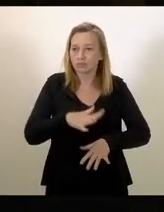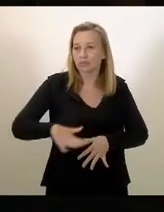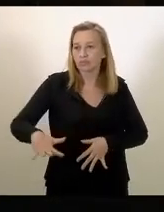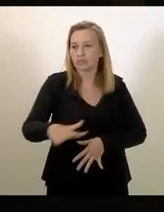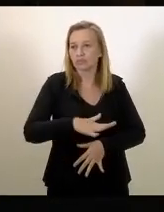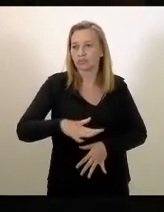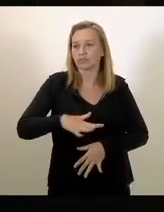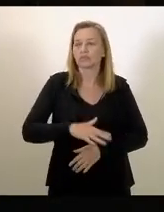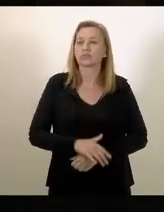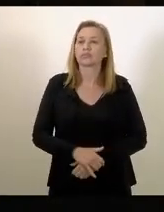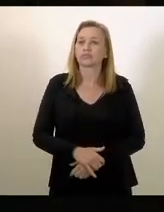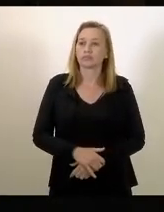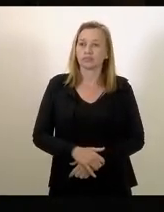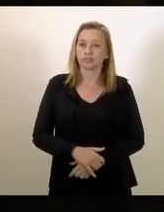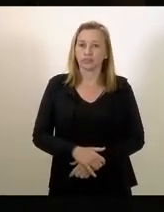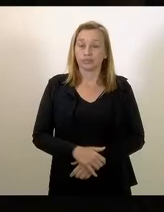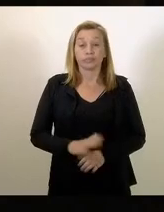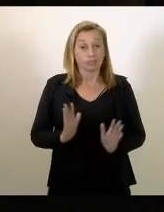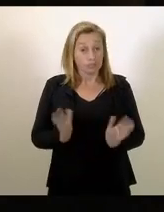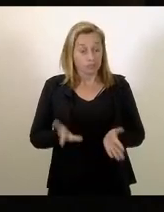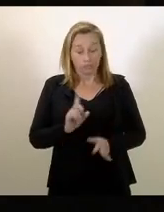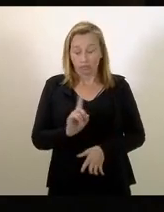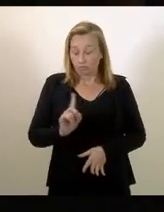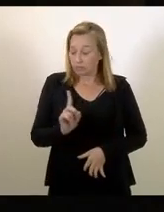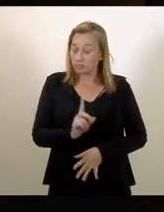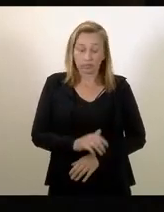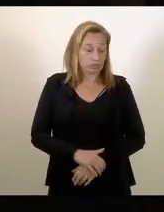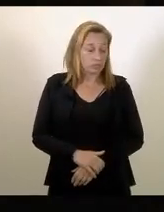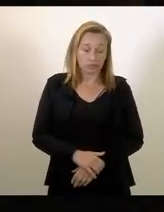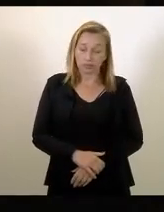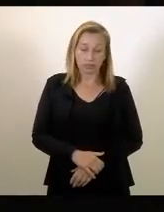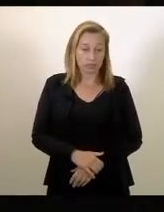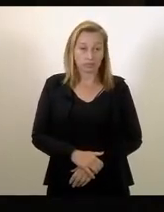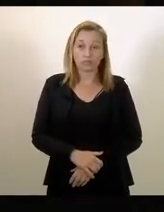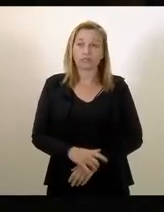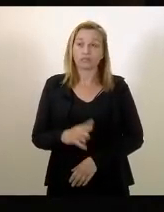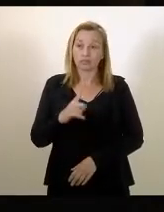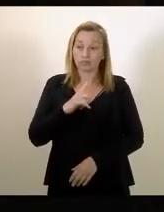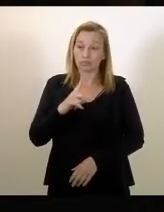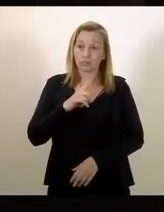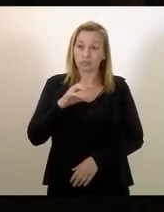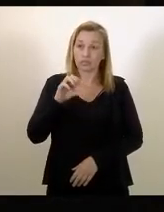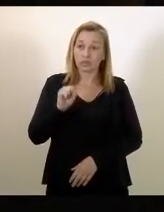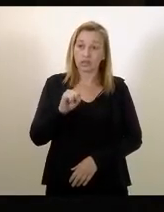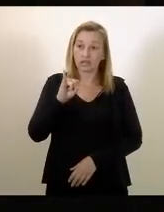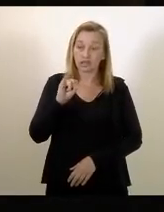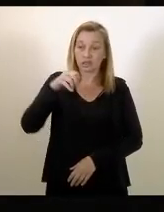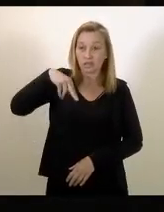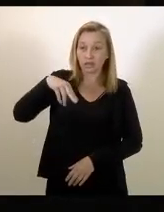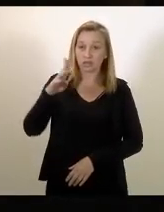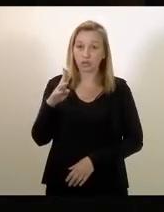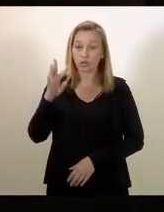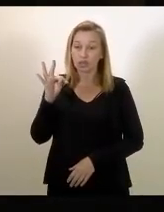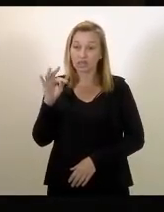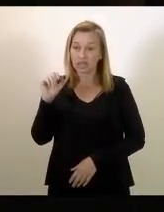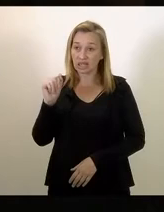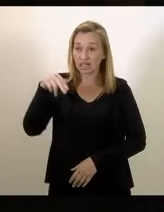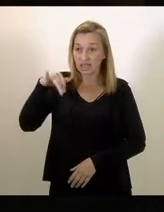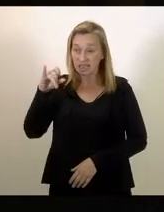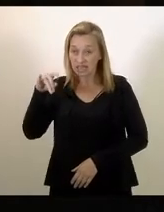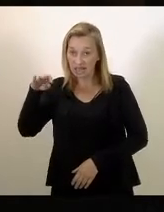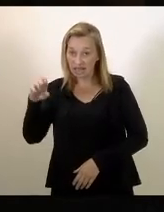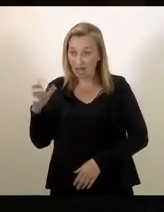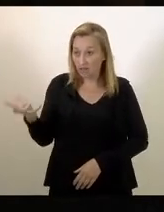agora não agora temos a simultaneidade então as